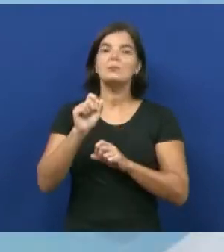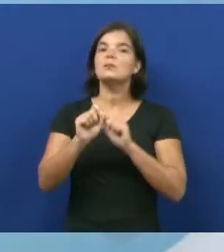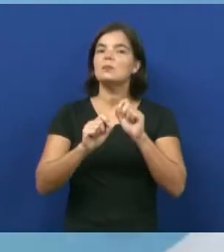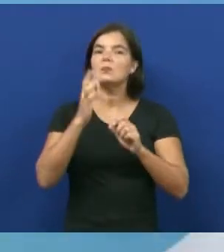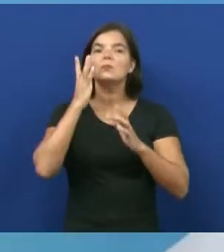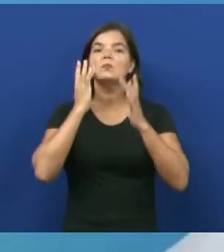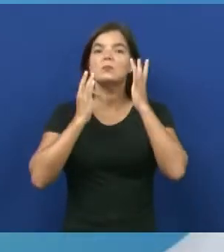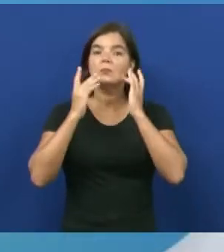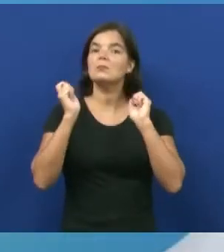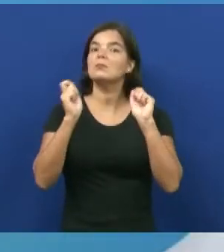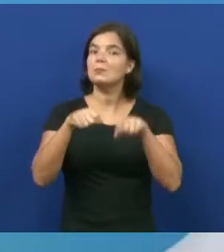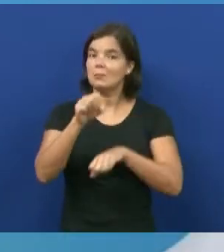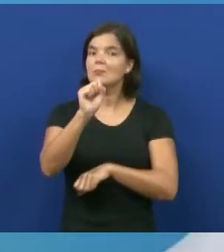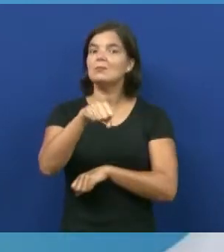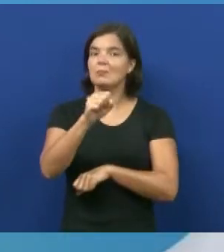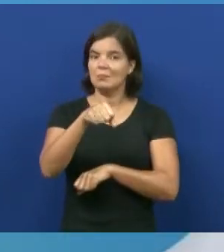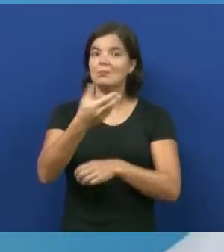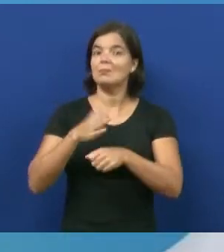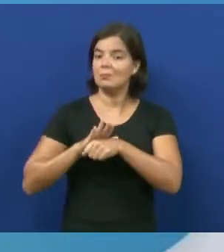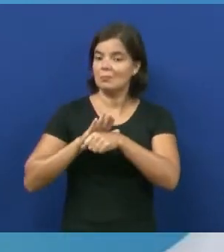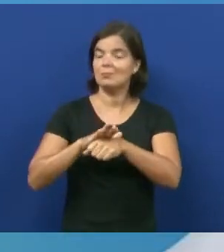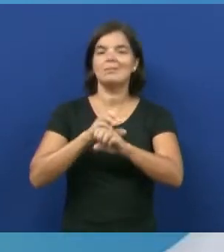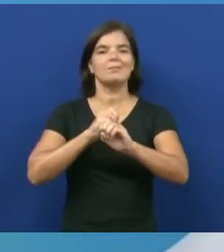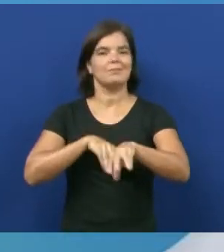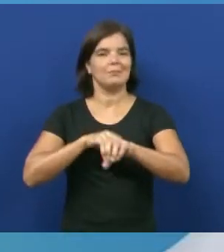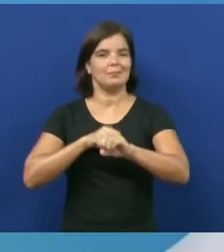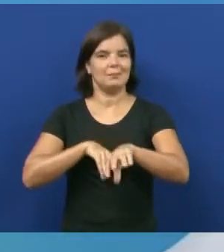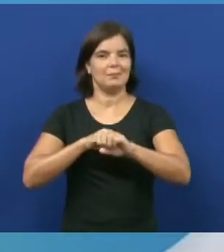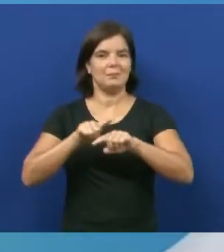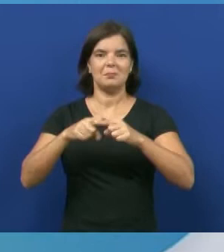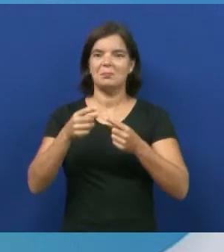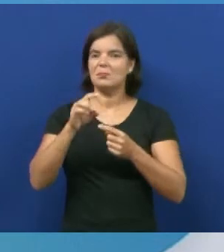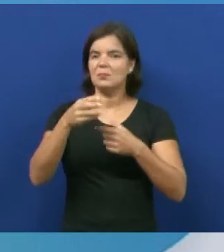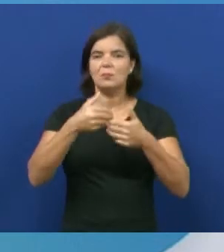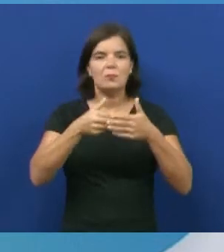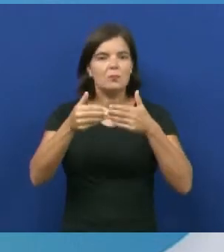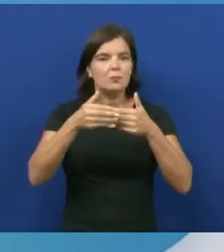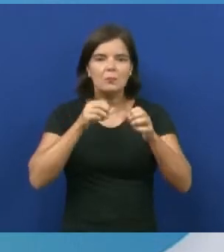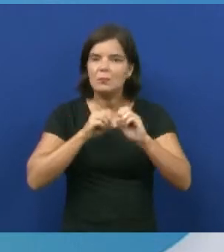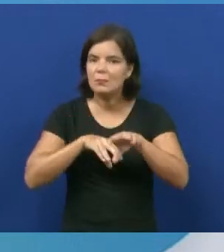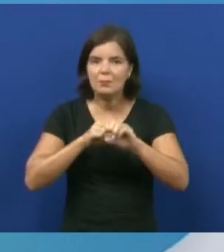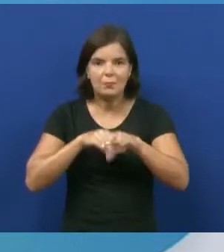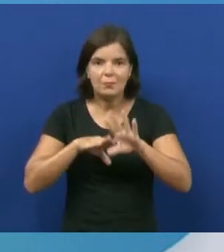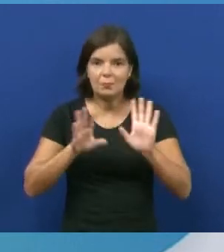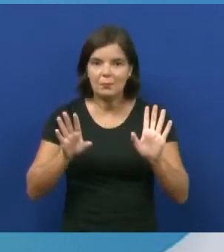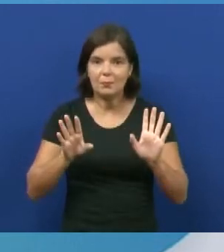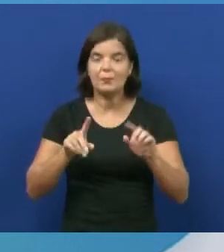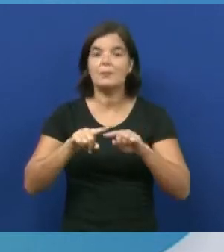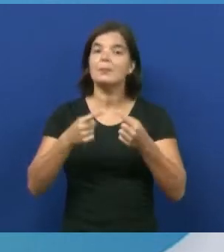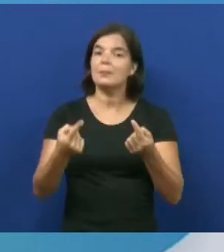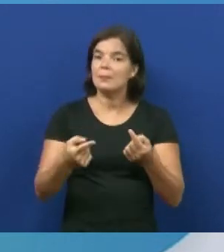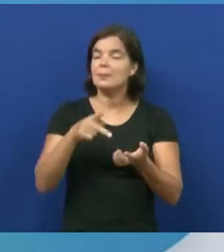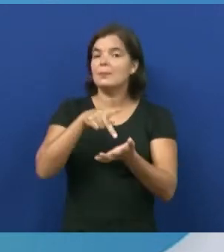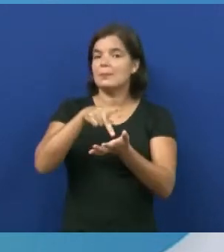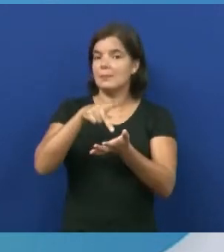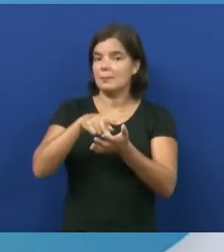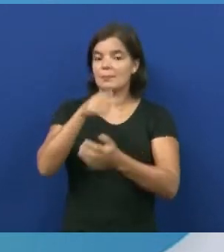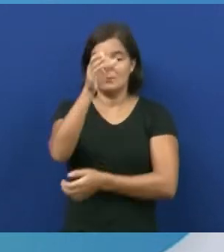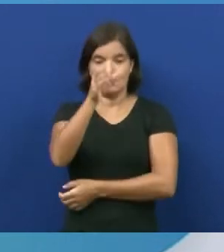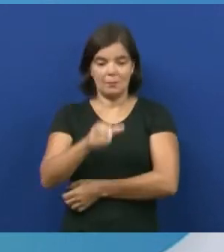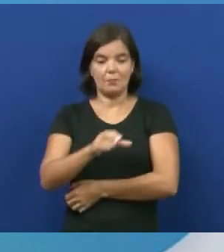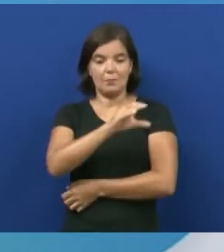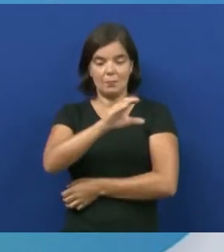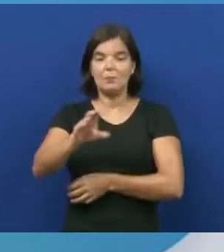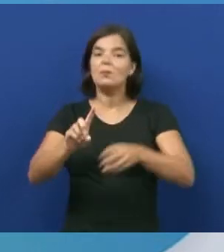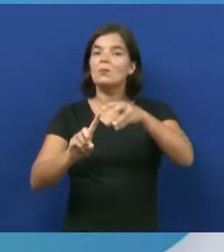que o teatro ele poderia sim ser uma ferramenta educativa, mas não era qualquer tipo de educação. Na verdade, o que o padre